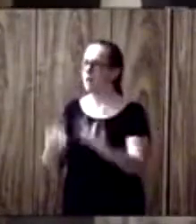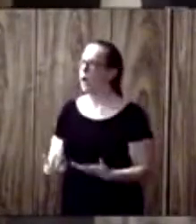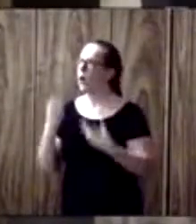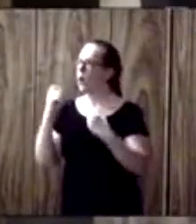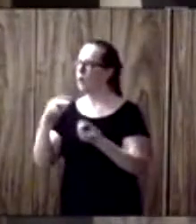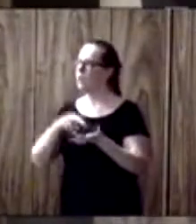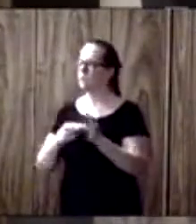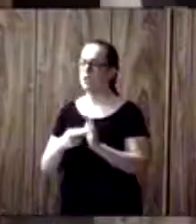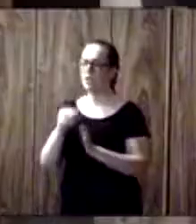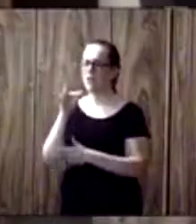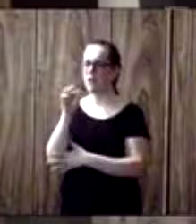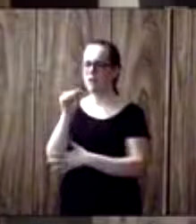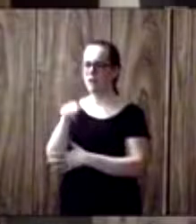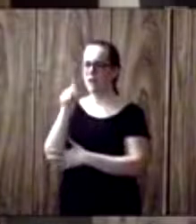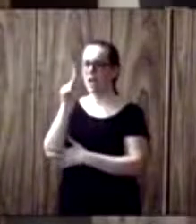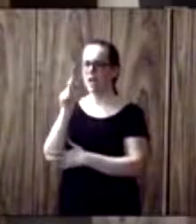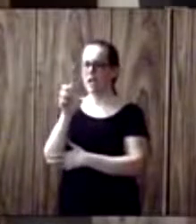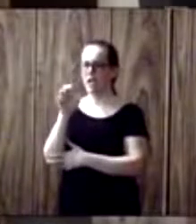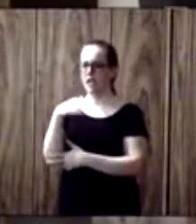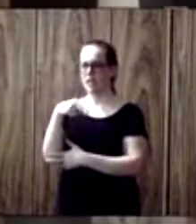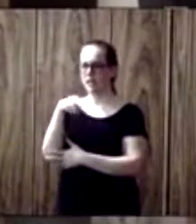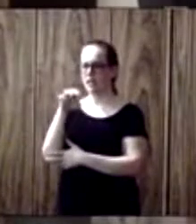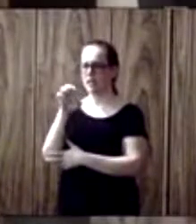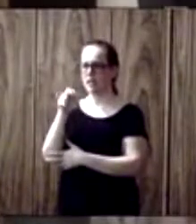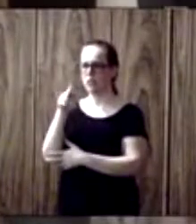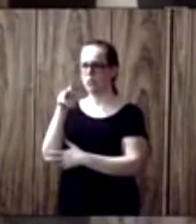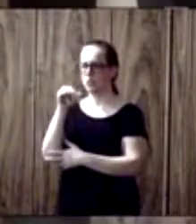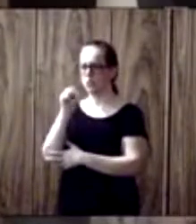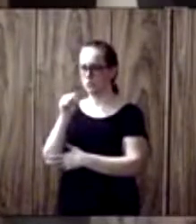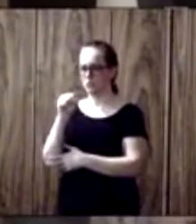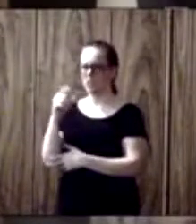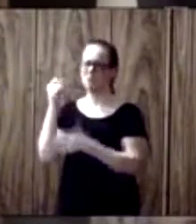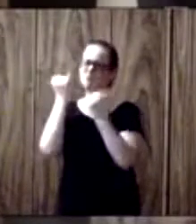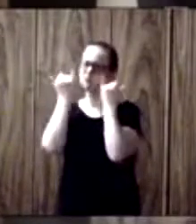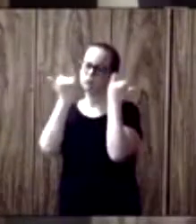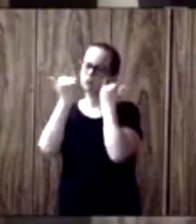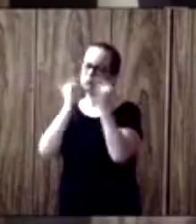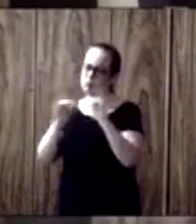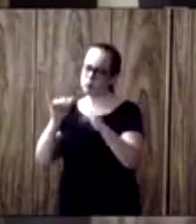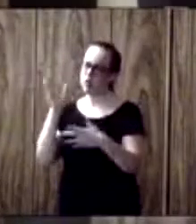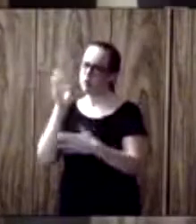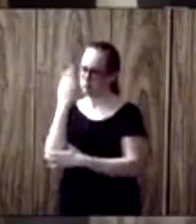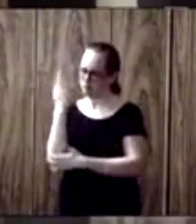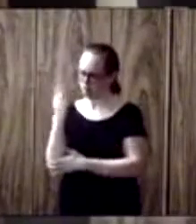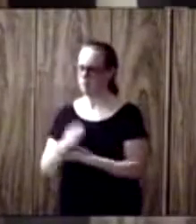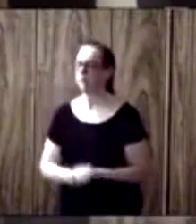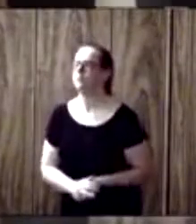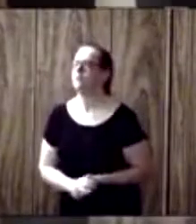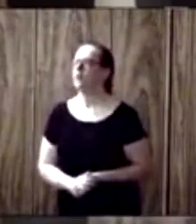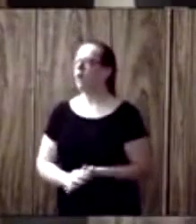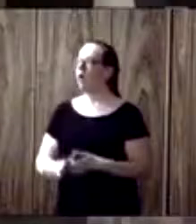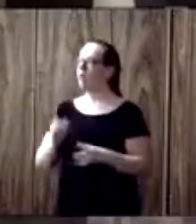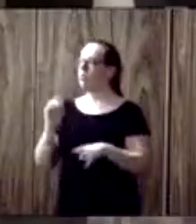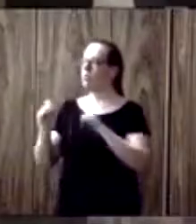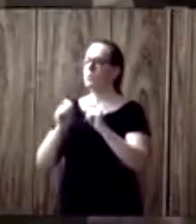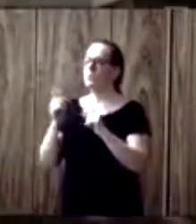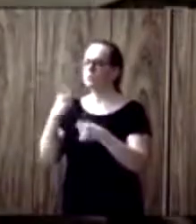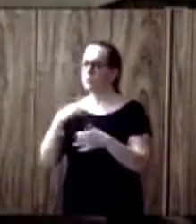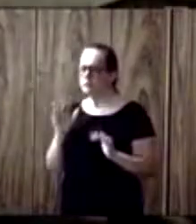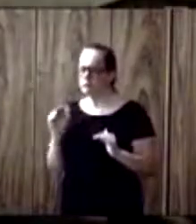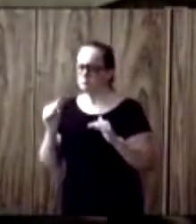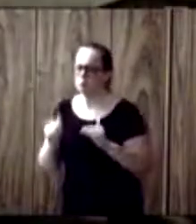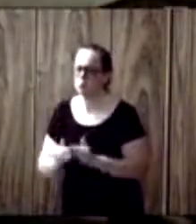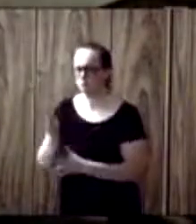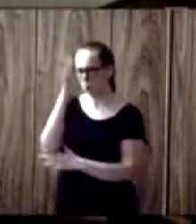são fake news para mim? São capazes? Se vocês são capazes de me explicar, na verdade eu quero que vocês sejam um pouquinho mais